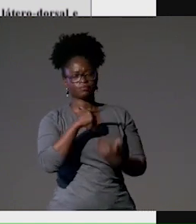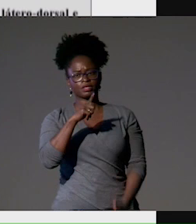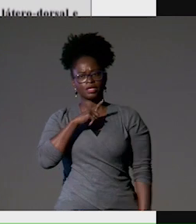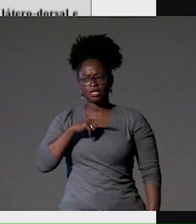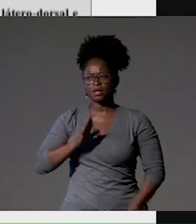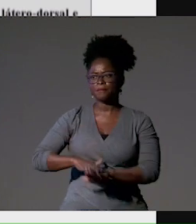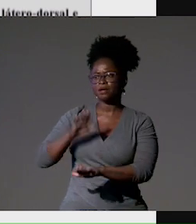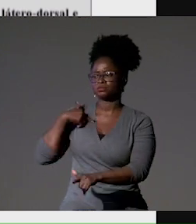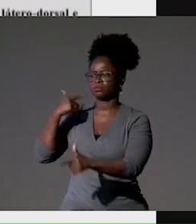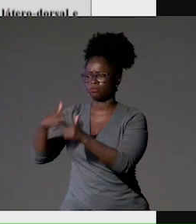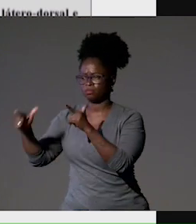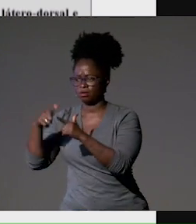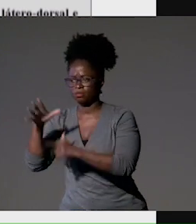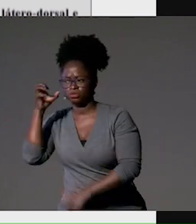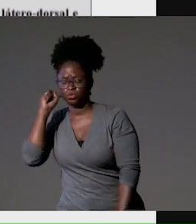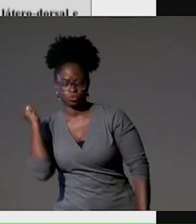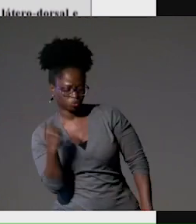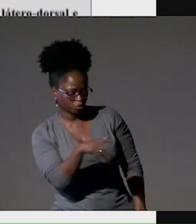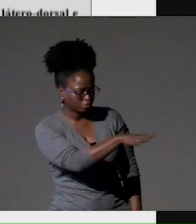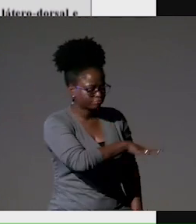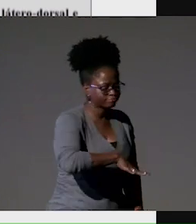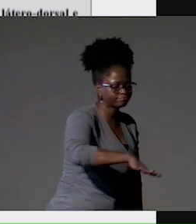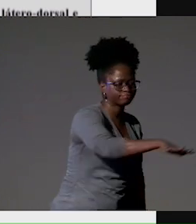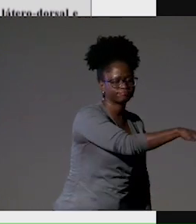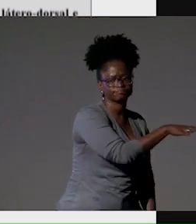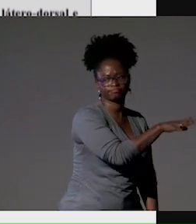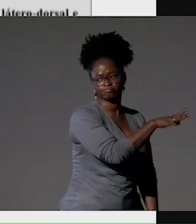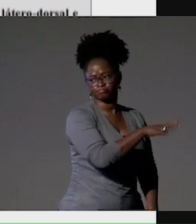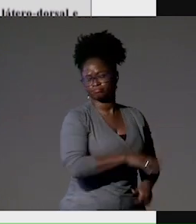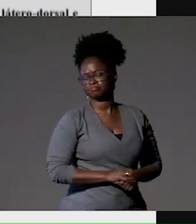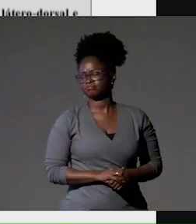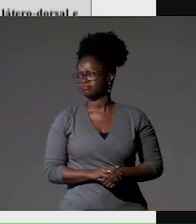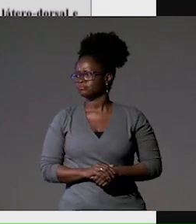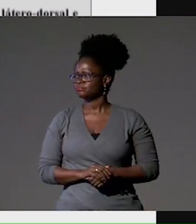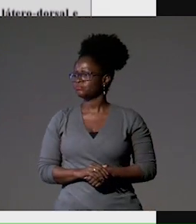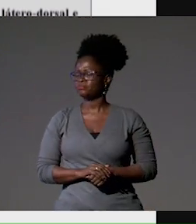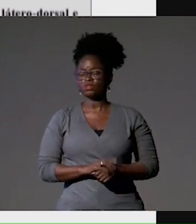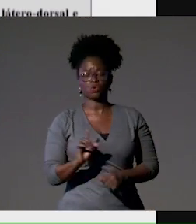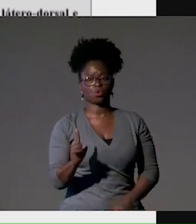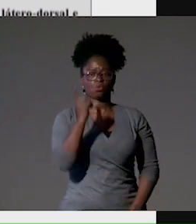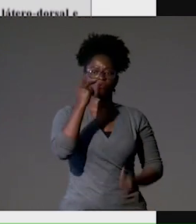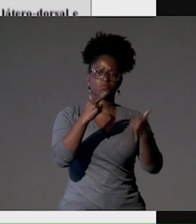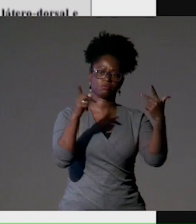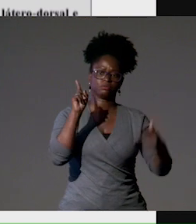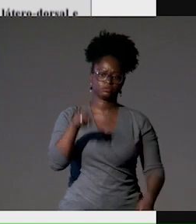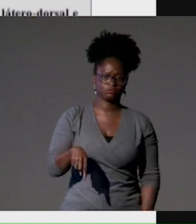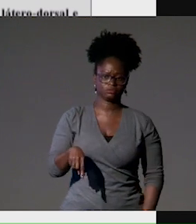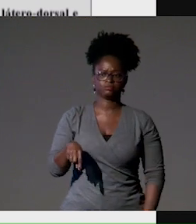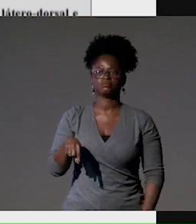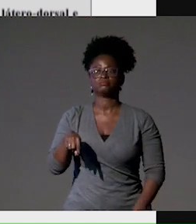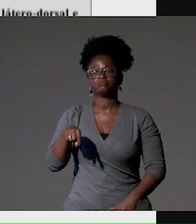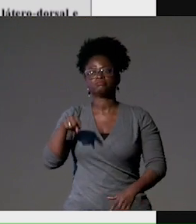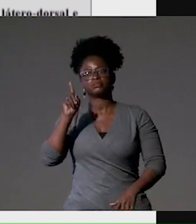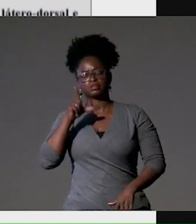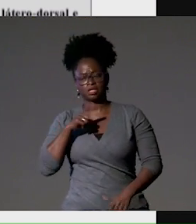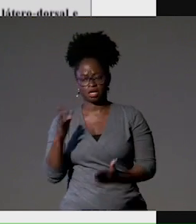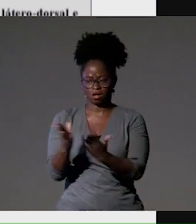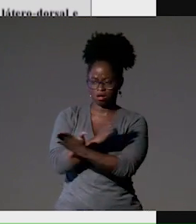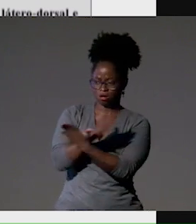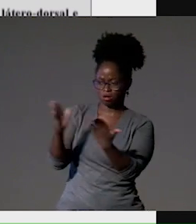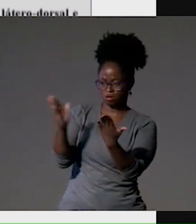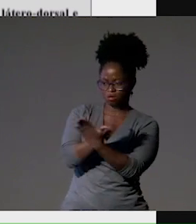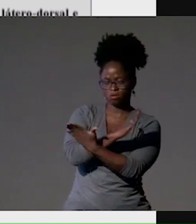tem mais problemas de sono do que a população geral? Uma das questões é a interferência em